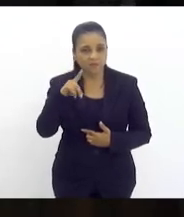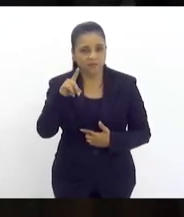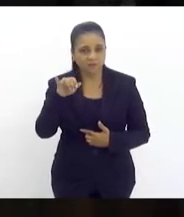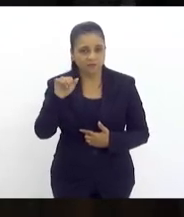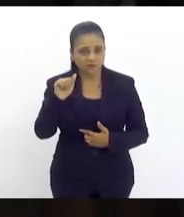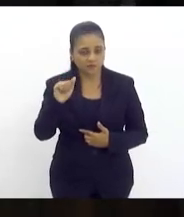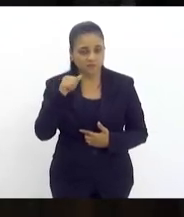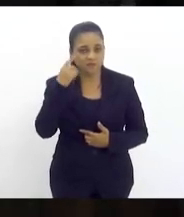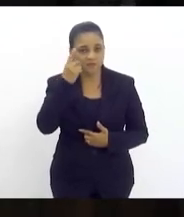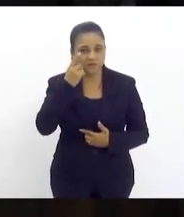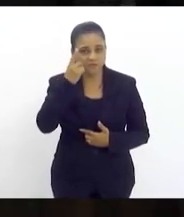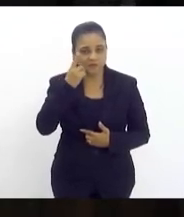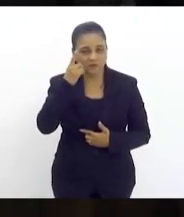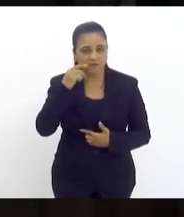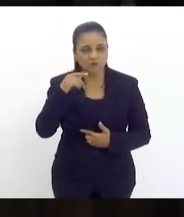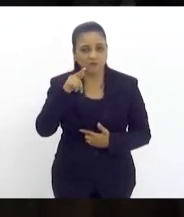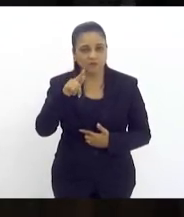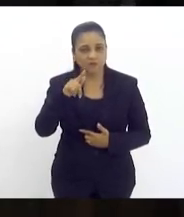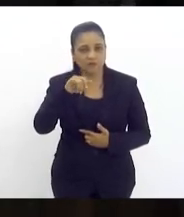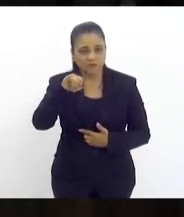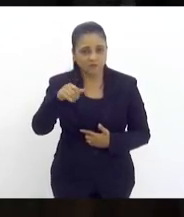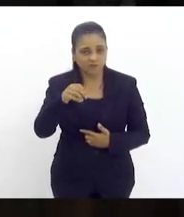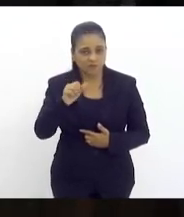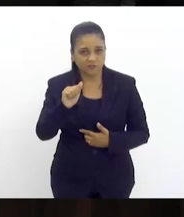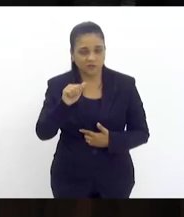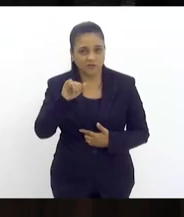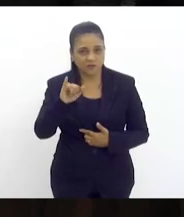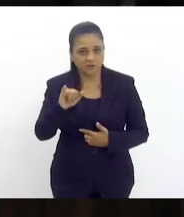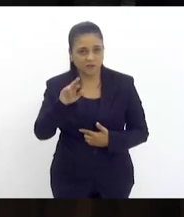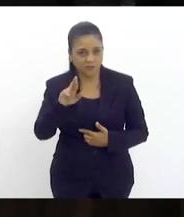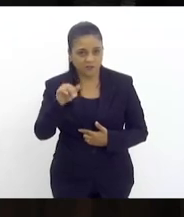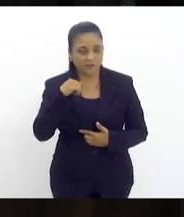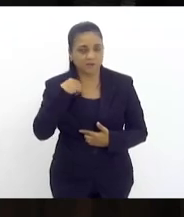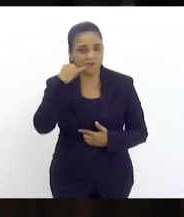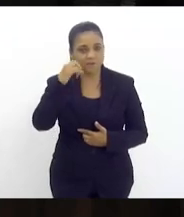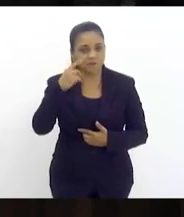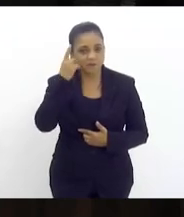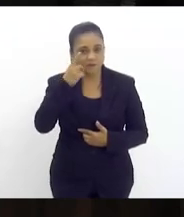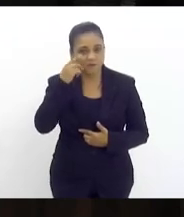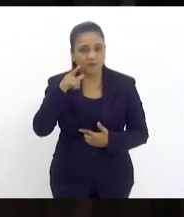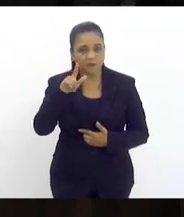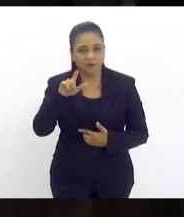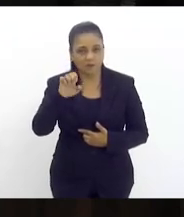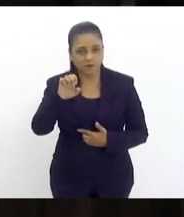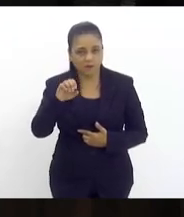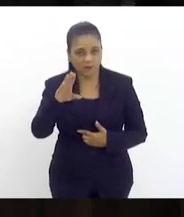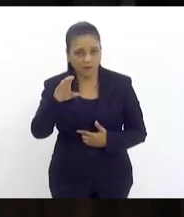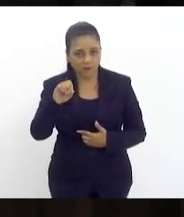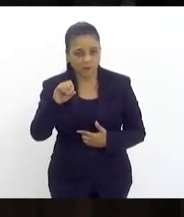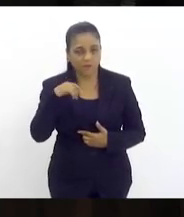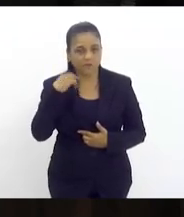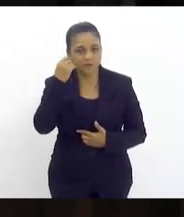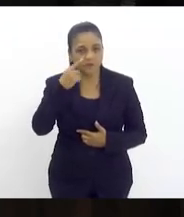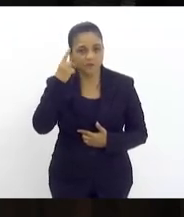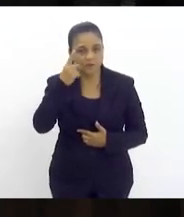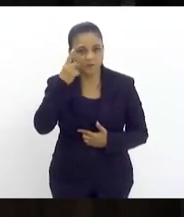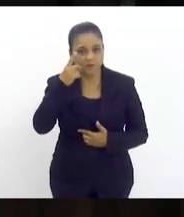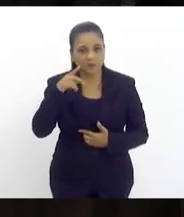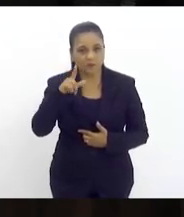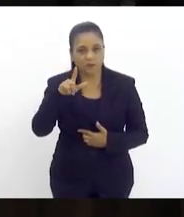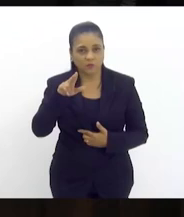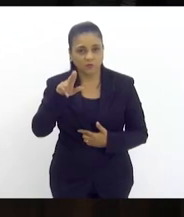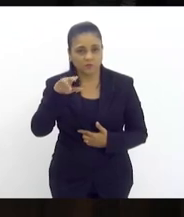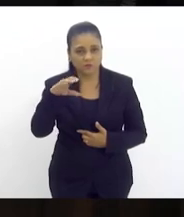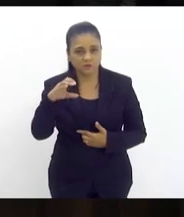Armelau. Deputado Jair Bittencourt. Deputado Léo Vieira. Deputada